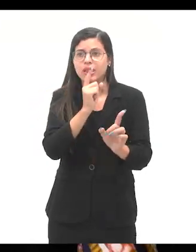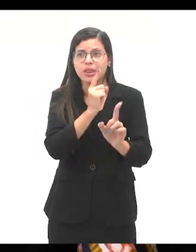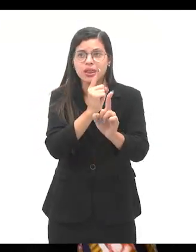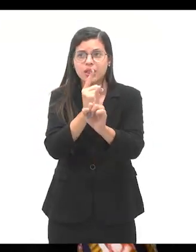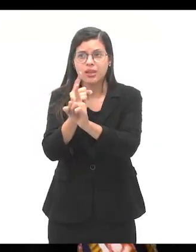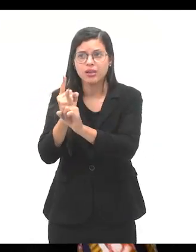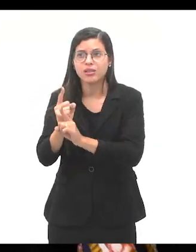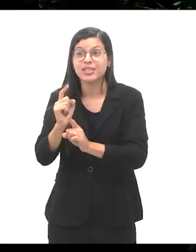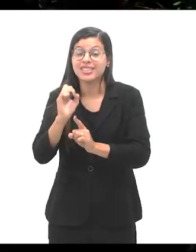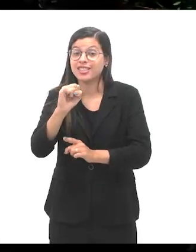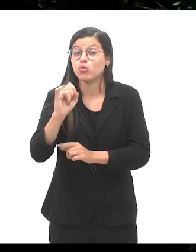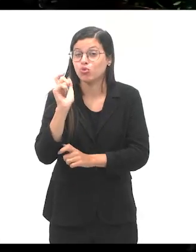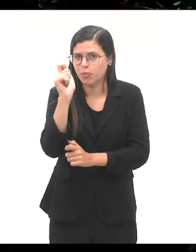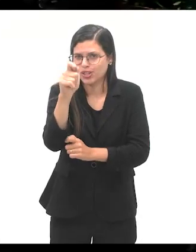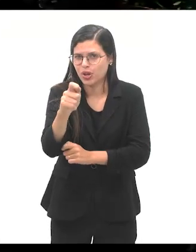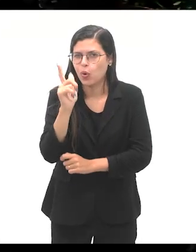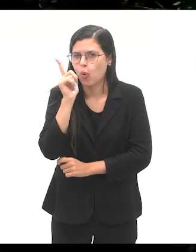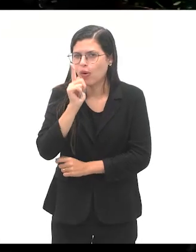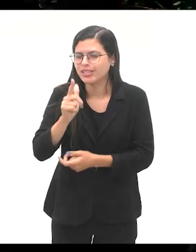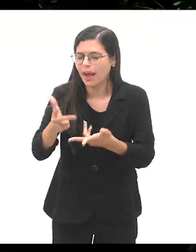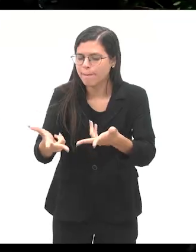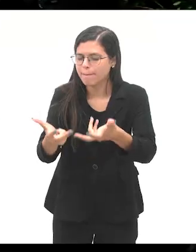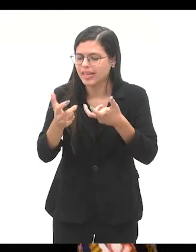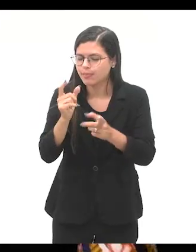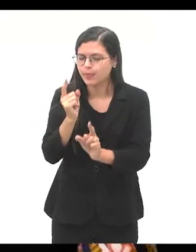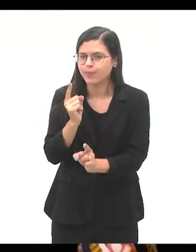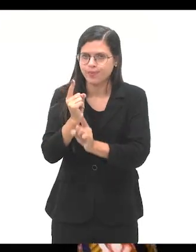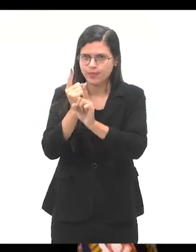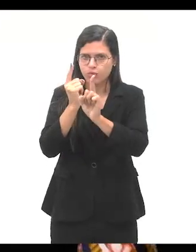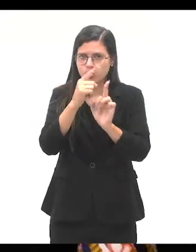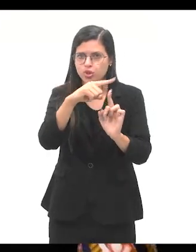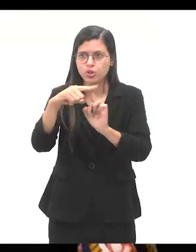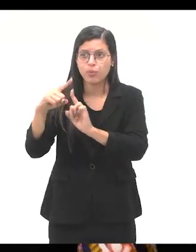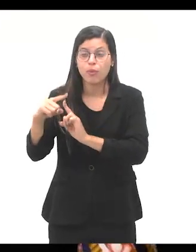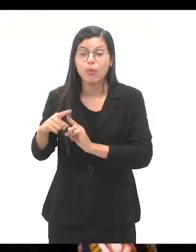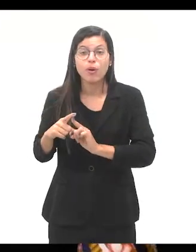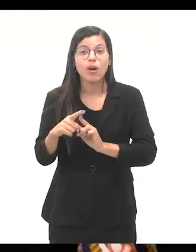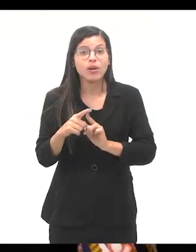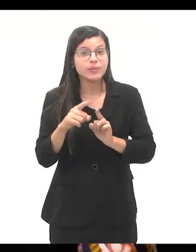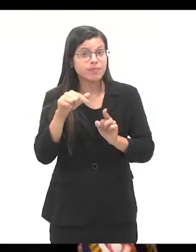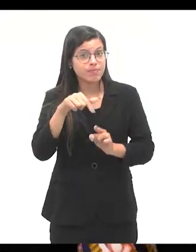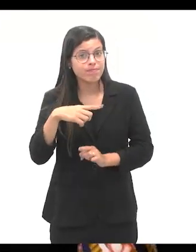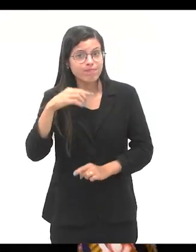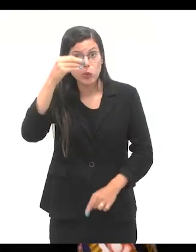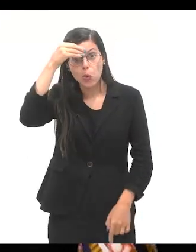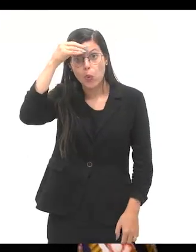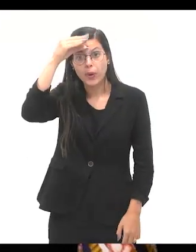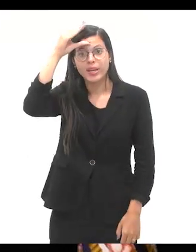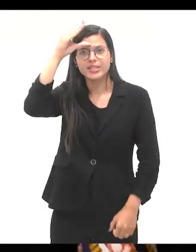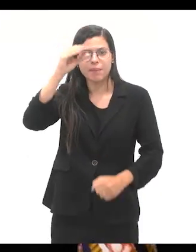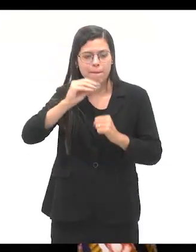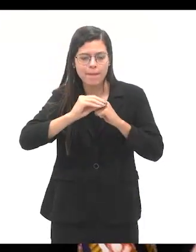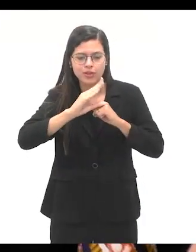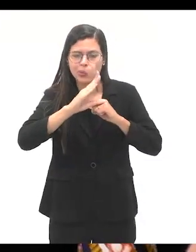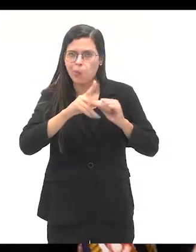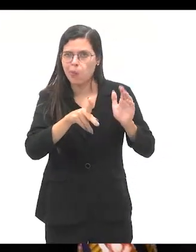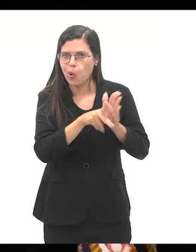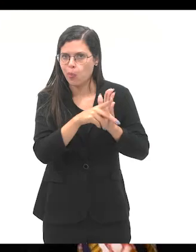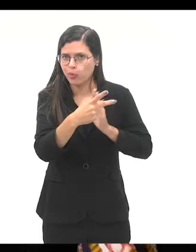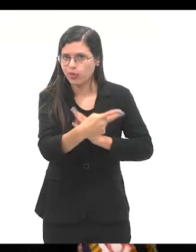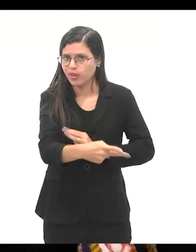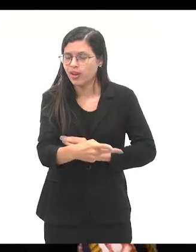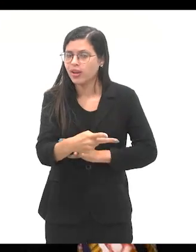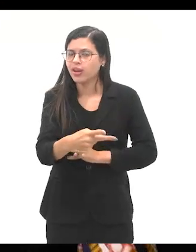as espécies, né, os pescadores conseguem. Assim, a quantidade de conhecimento que eles acumulam é uma